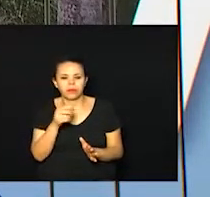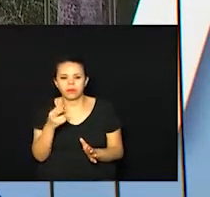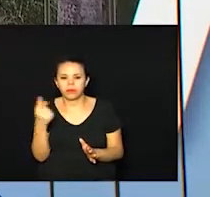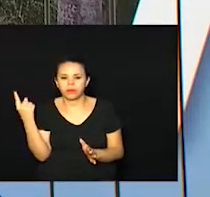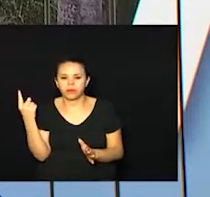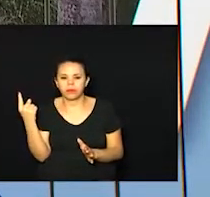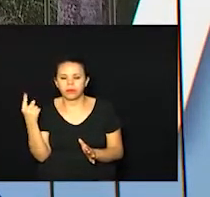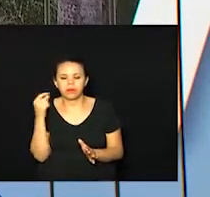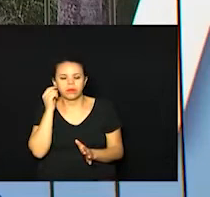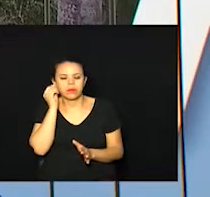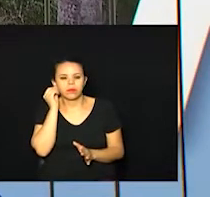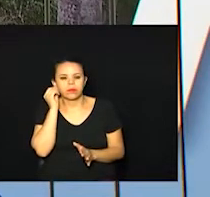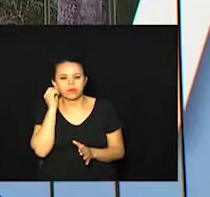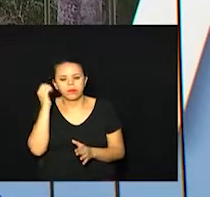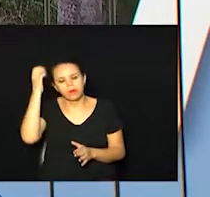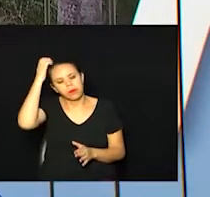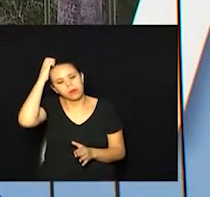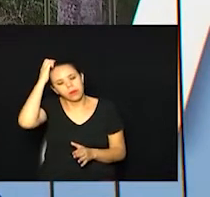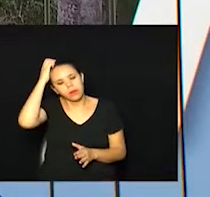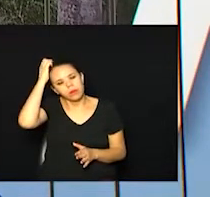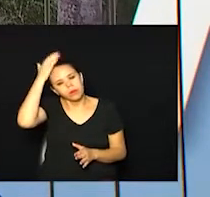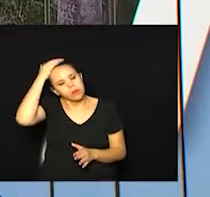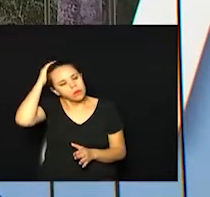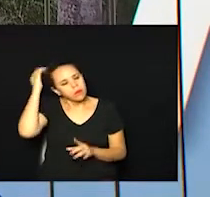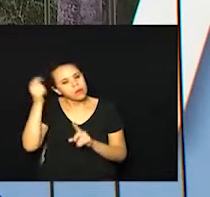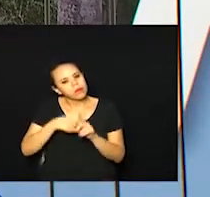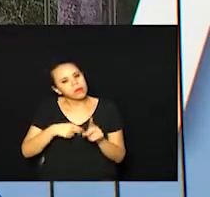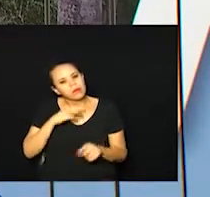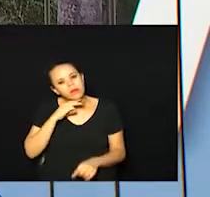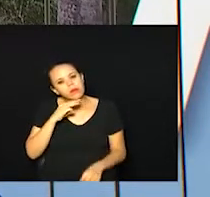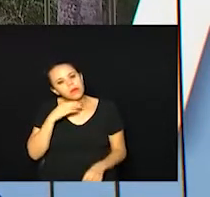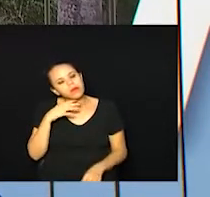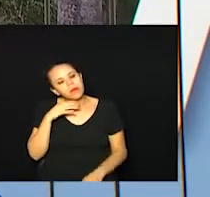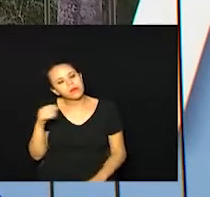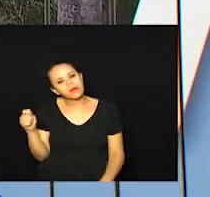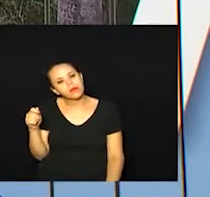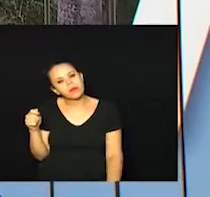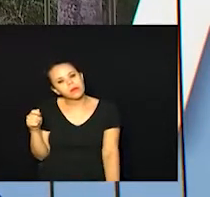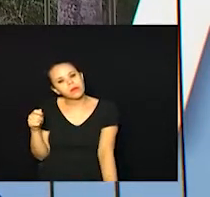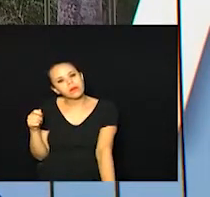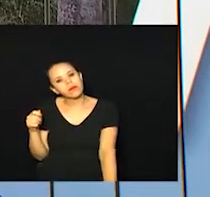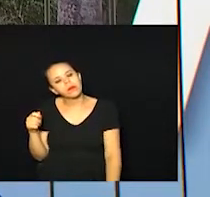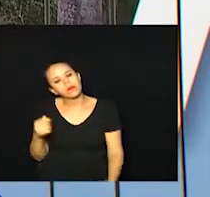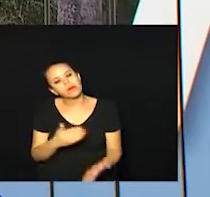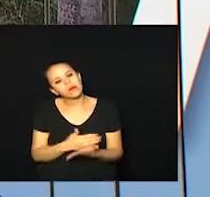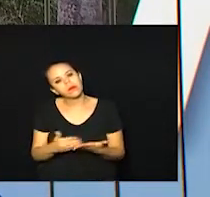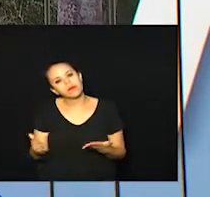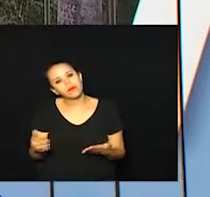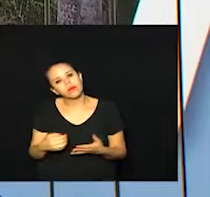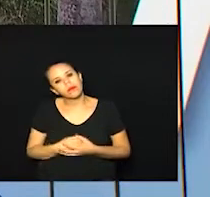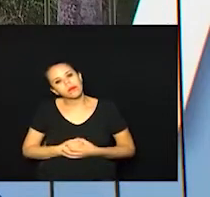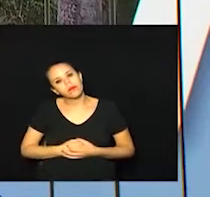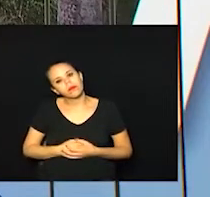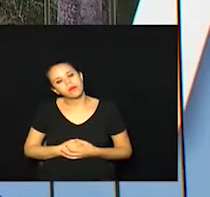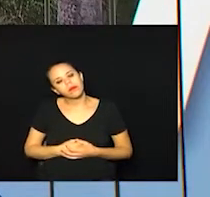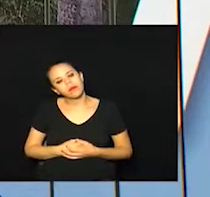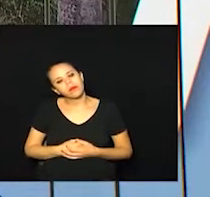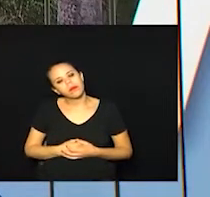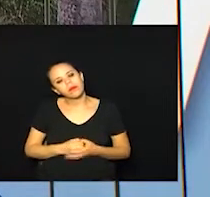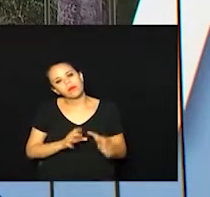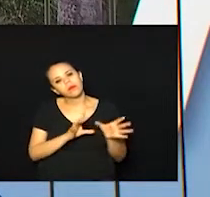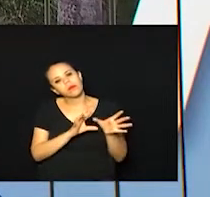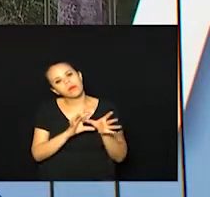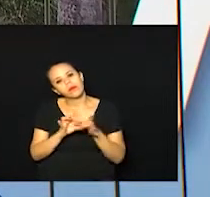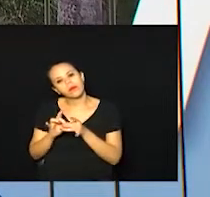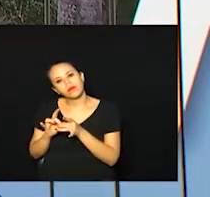2021, lá para o mês de março, abril, ali no início ainda do mandato, né? Num